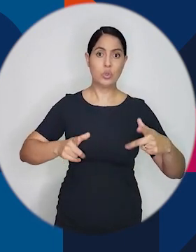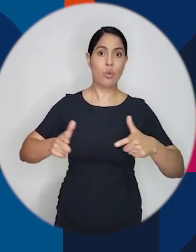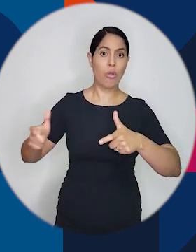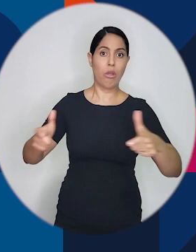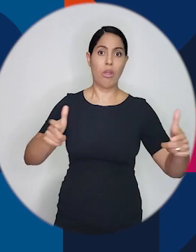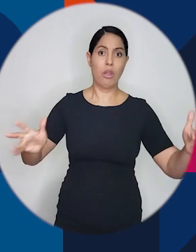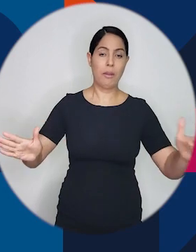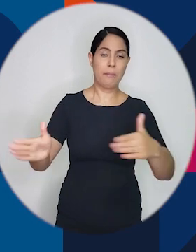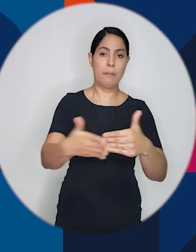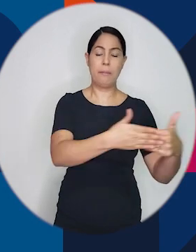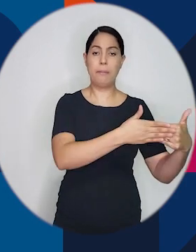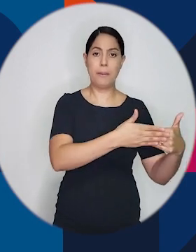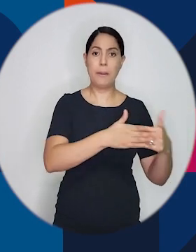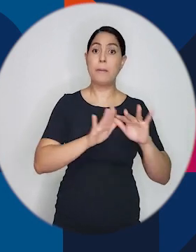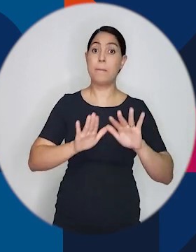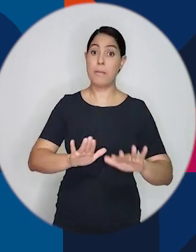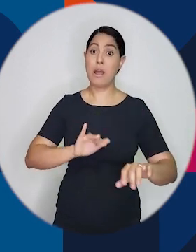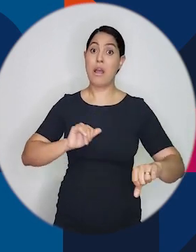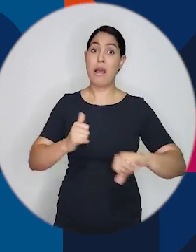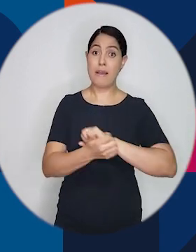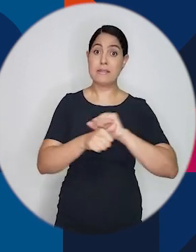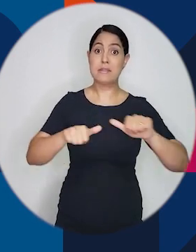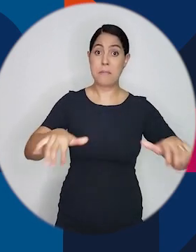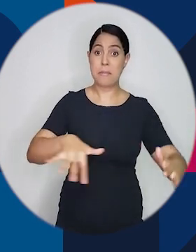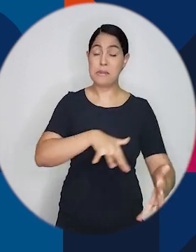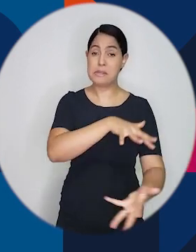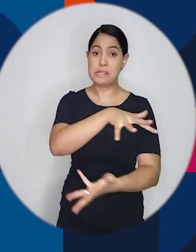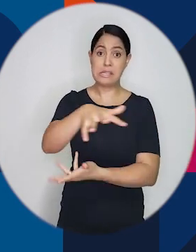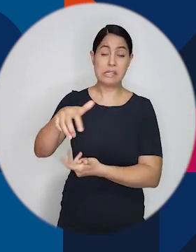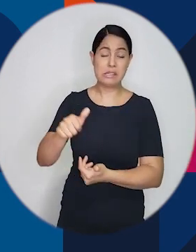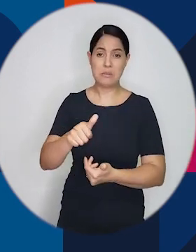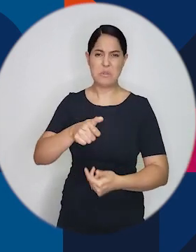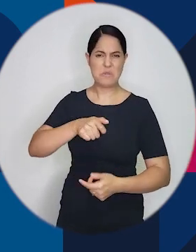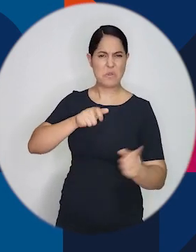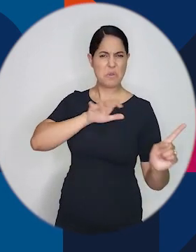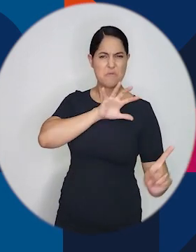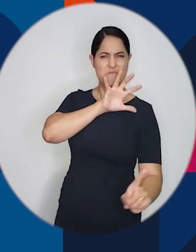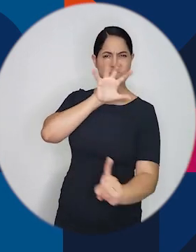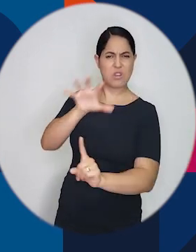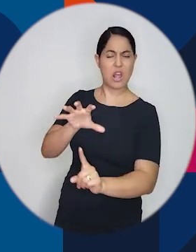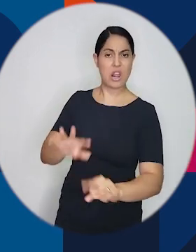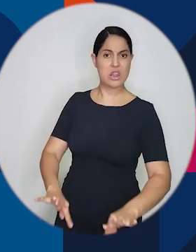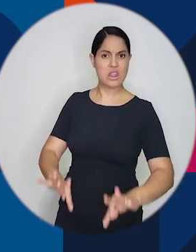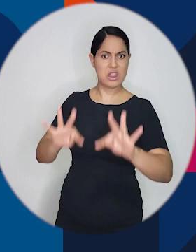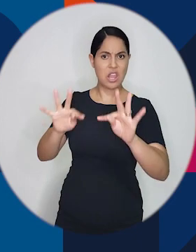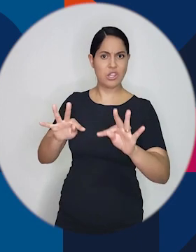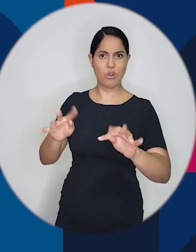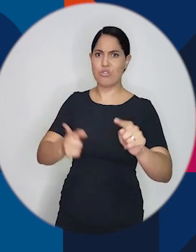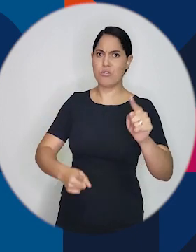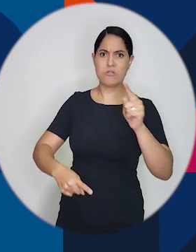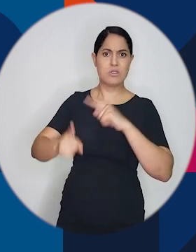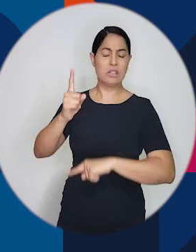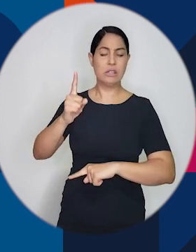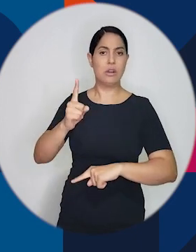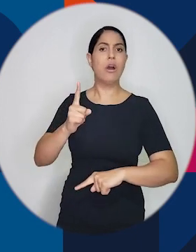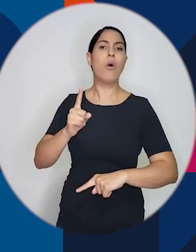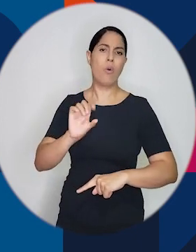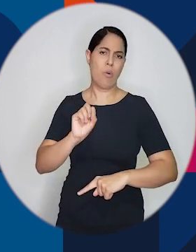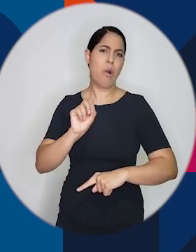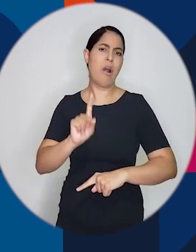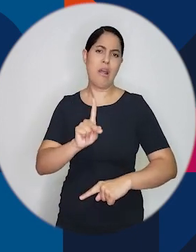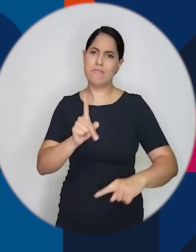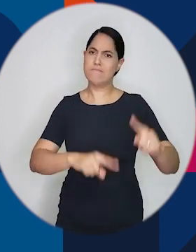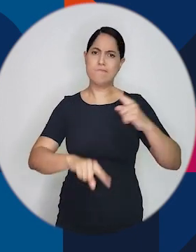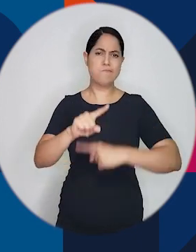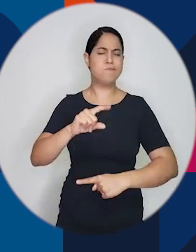essencial. Essa mesma pandemia nos impôs uma aceleração tecnológica que trouxe avanços importantes,